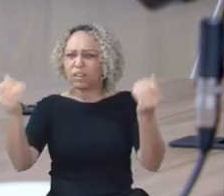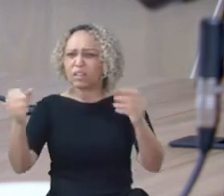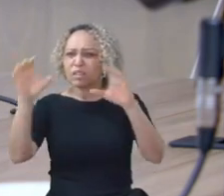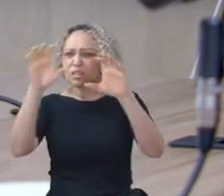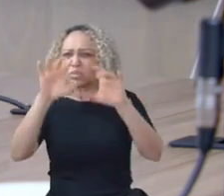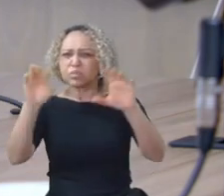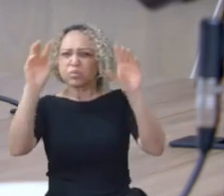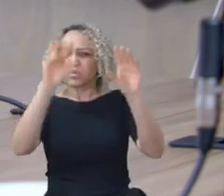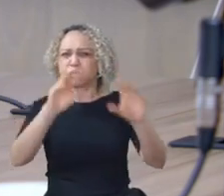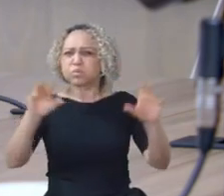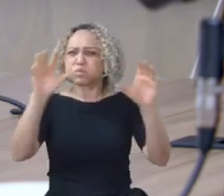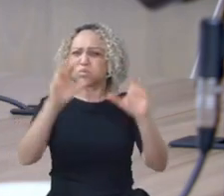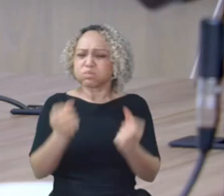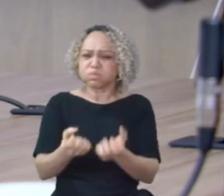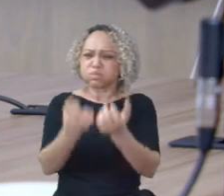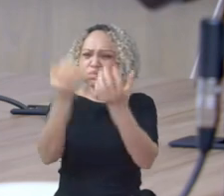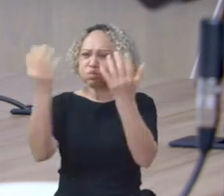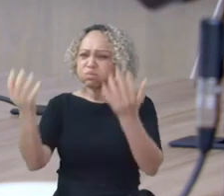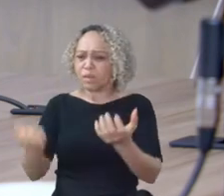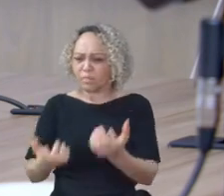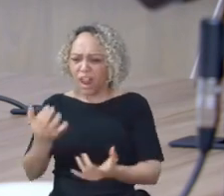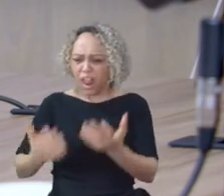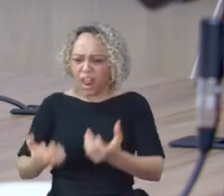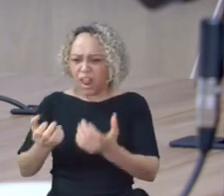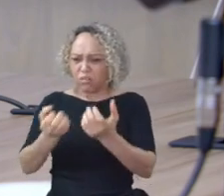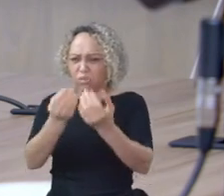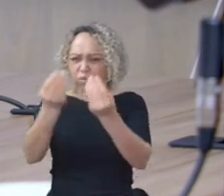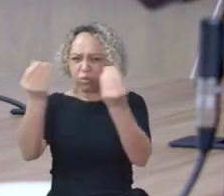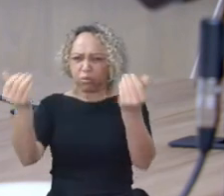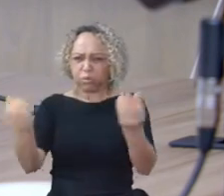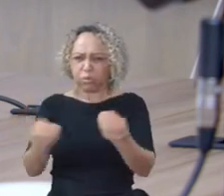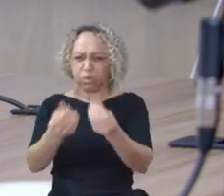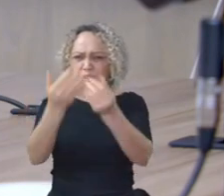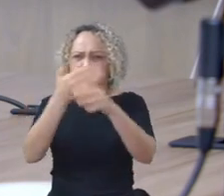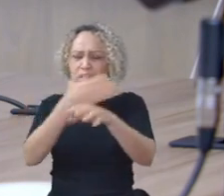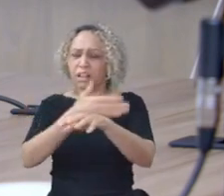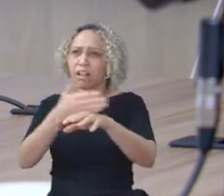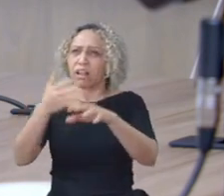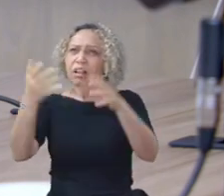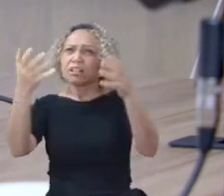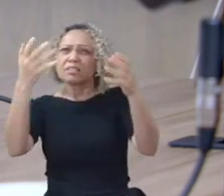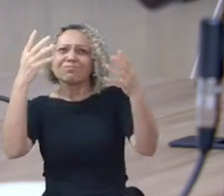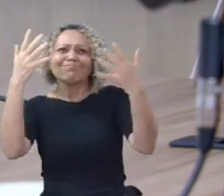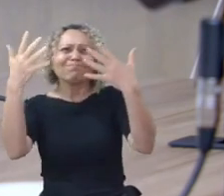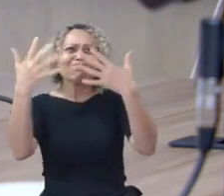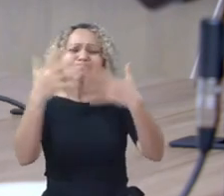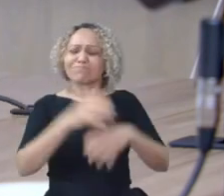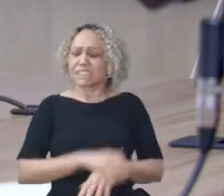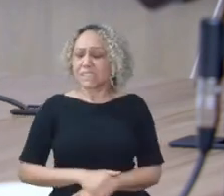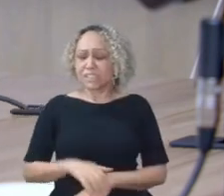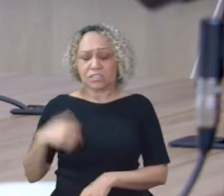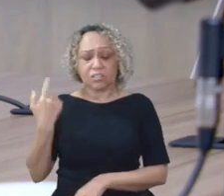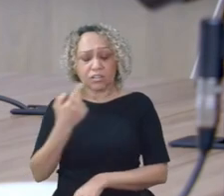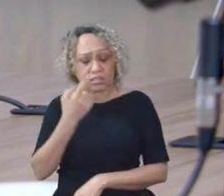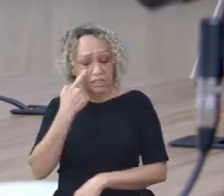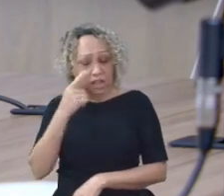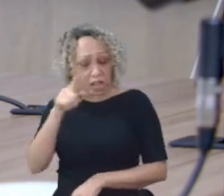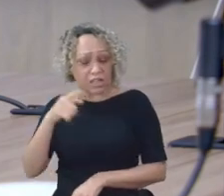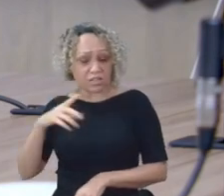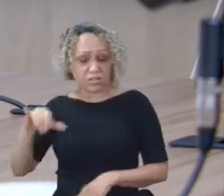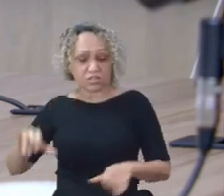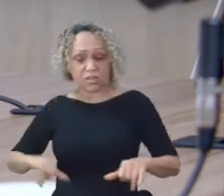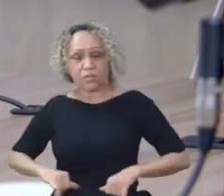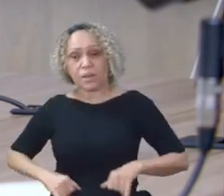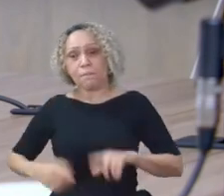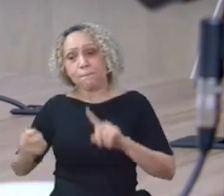poder mais usufruir do território de modo natural. Então, eu acho que isso é a principal consequência, assim, em relação